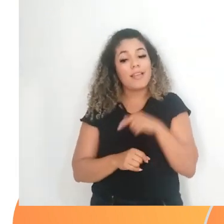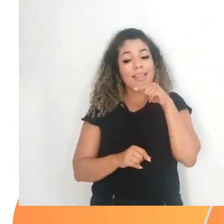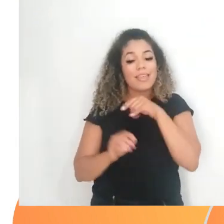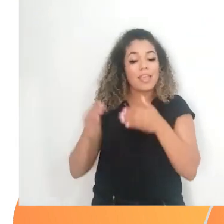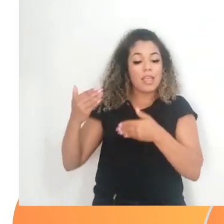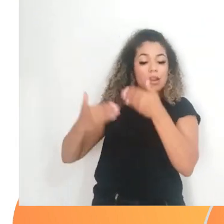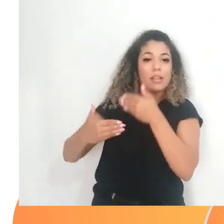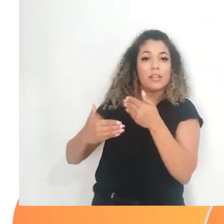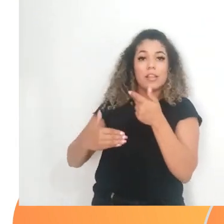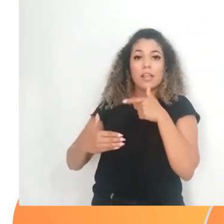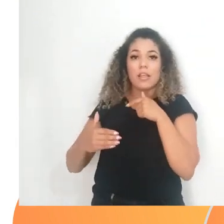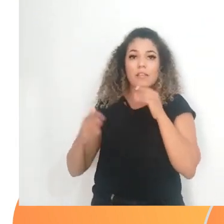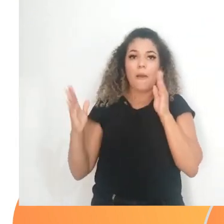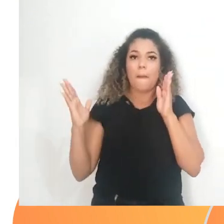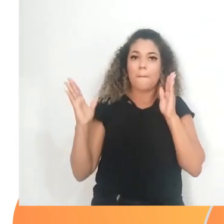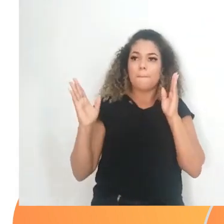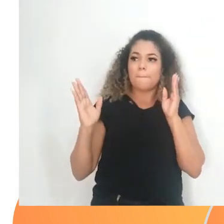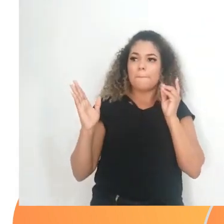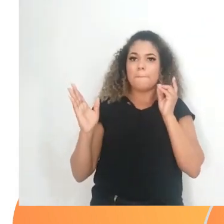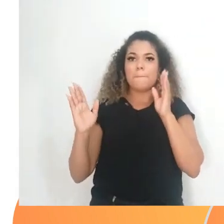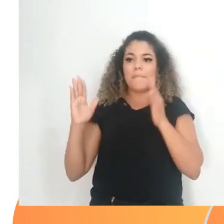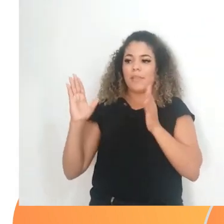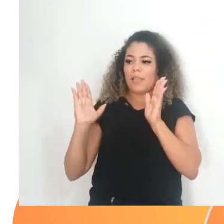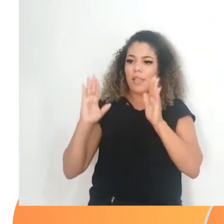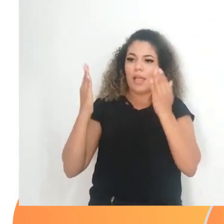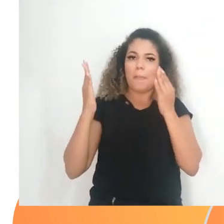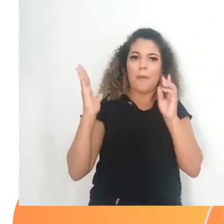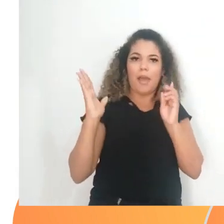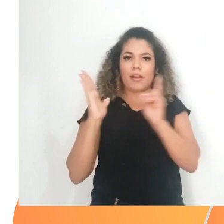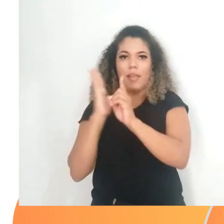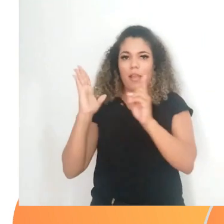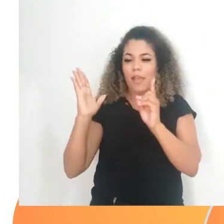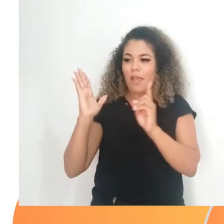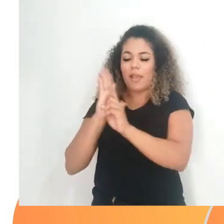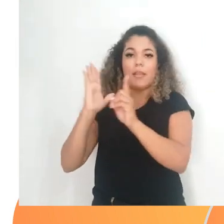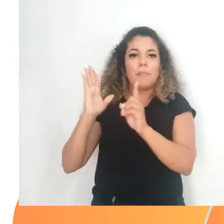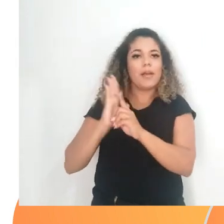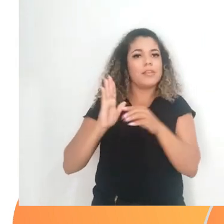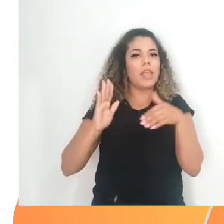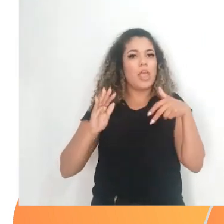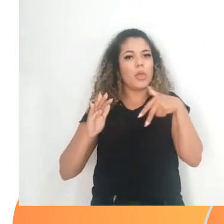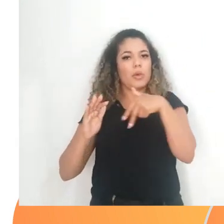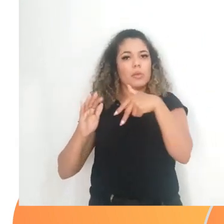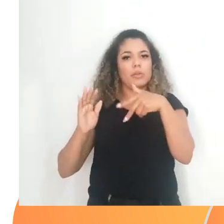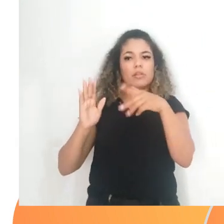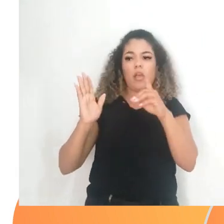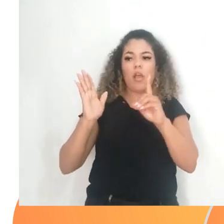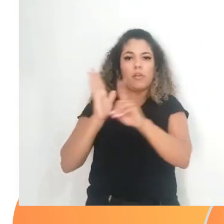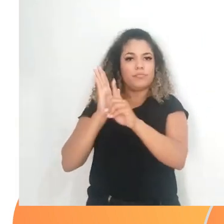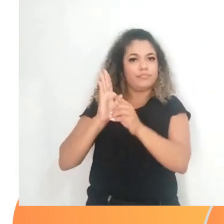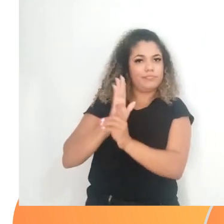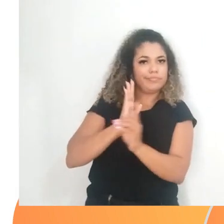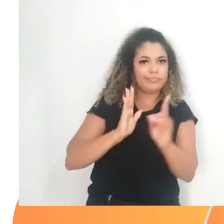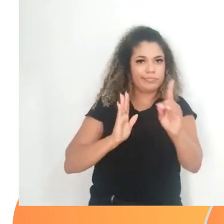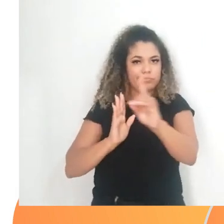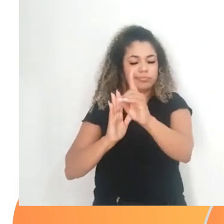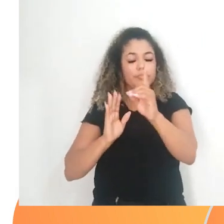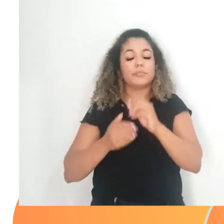um robô não se bata em alguma parede ou em algum objeto enquanto ele está fazendo a sua